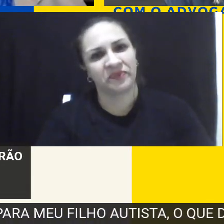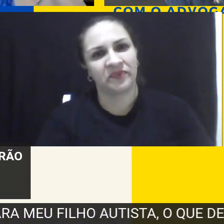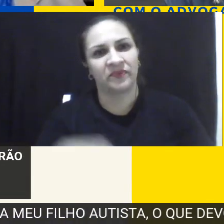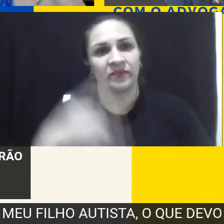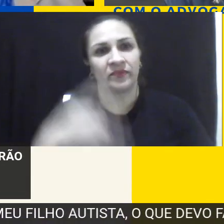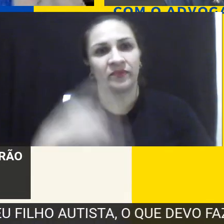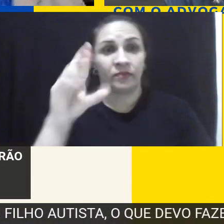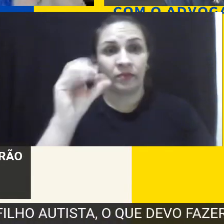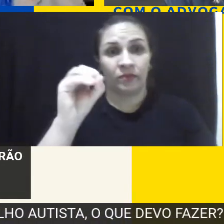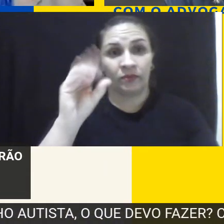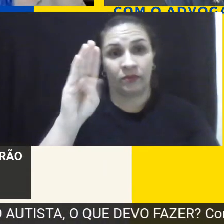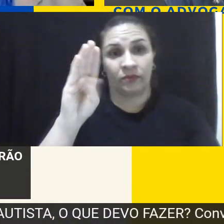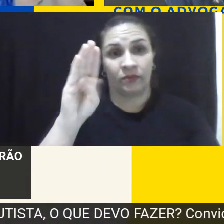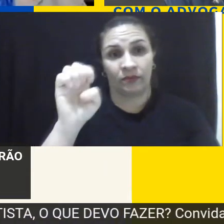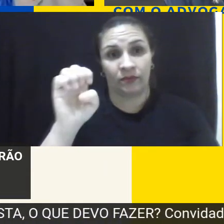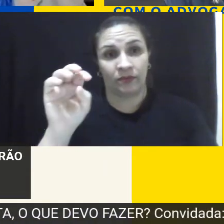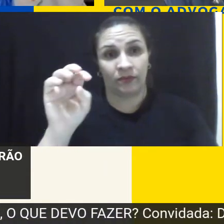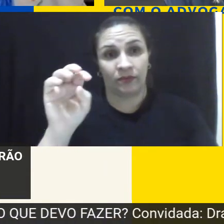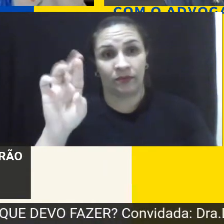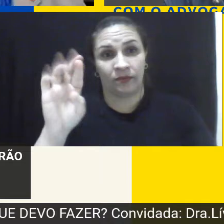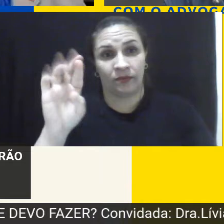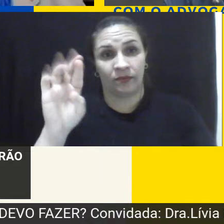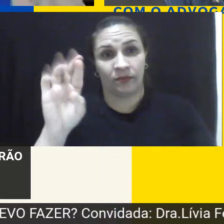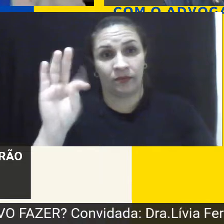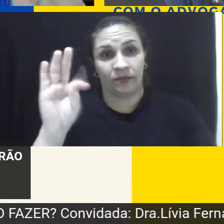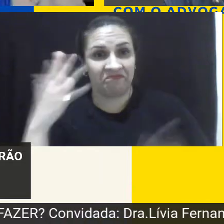Ribeiro Mourão, bateu palma para a senhora.